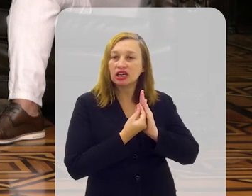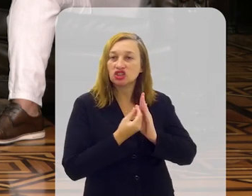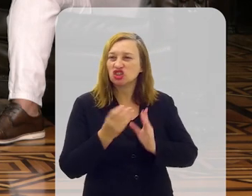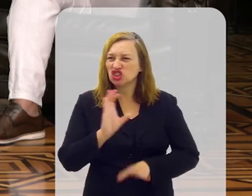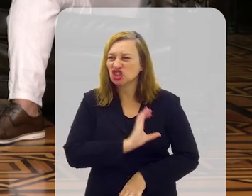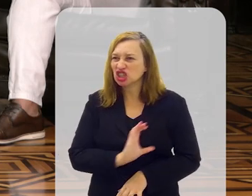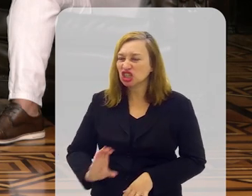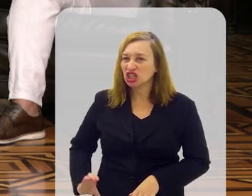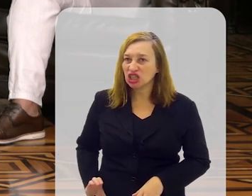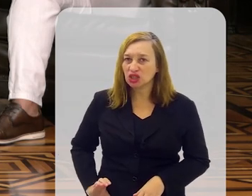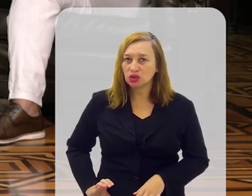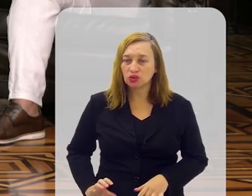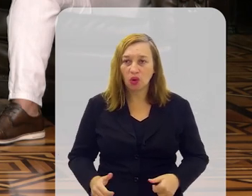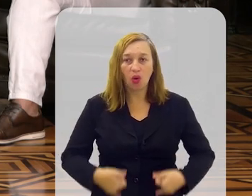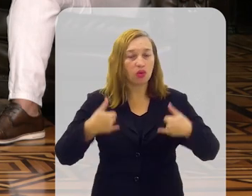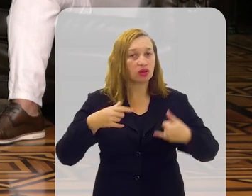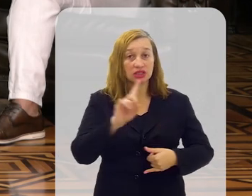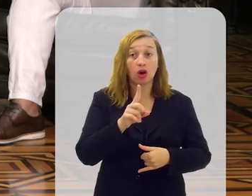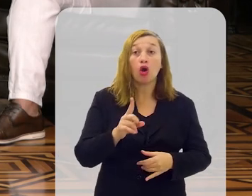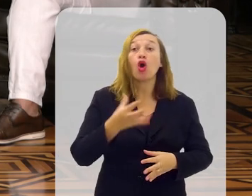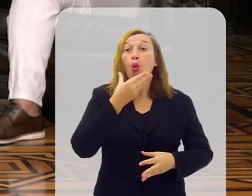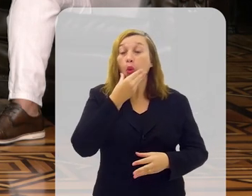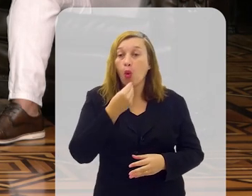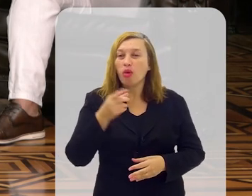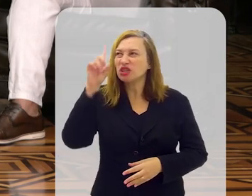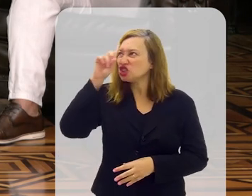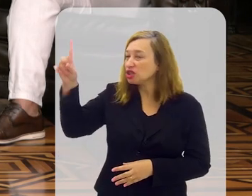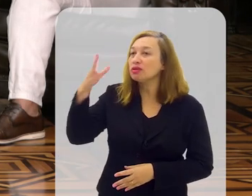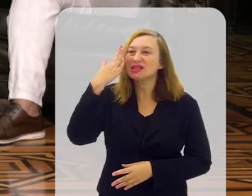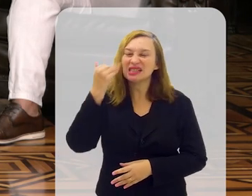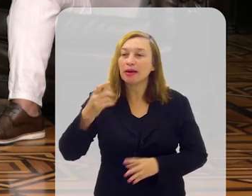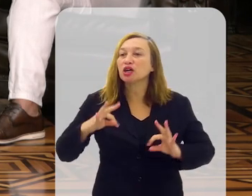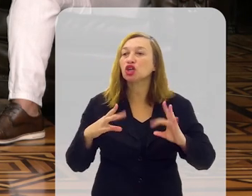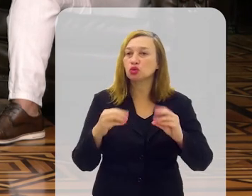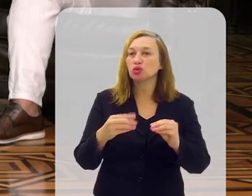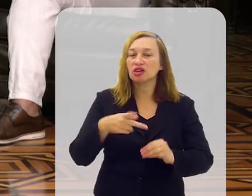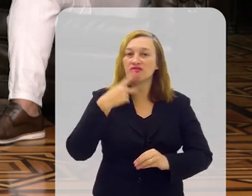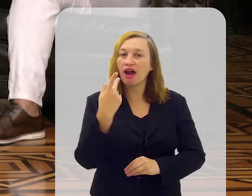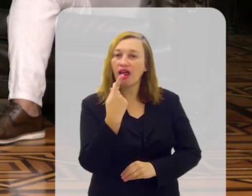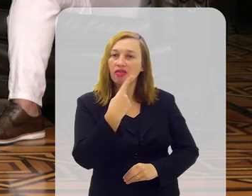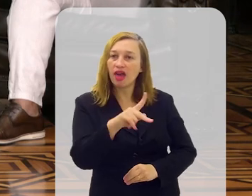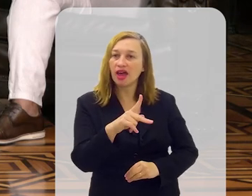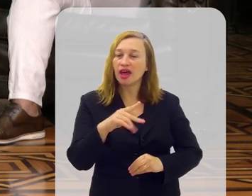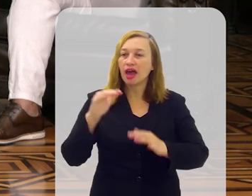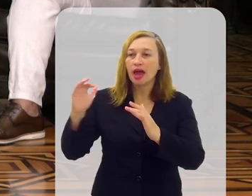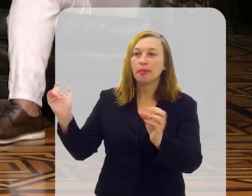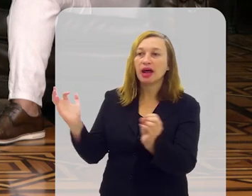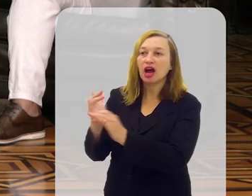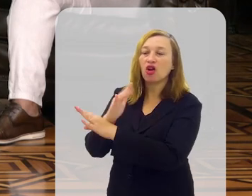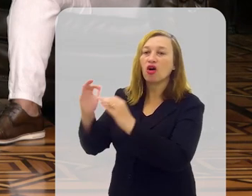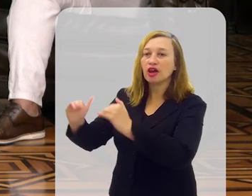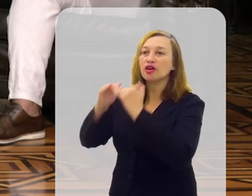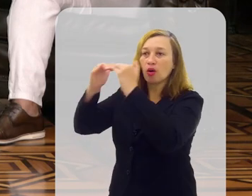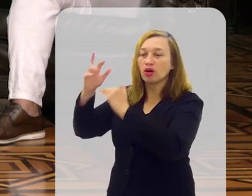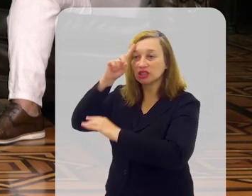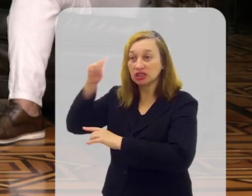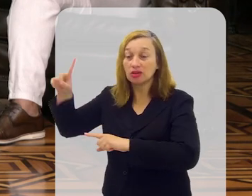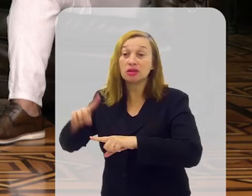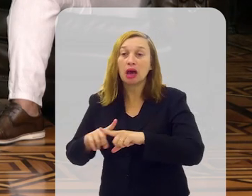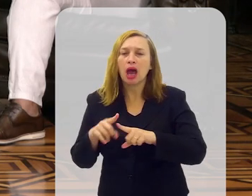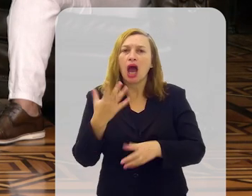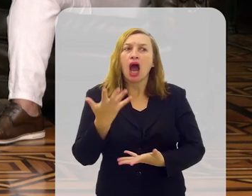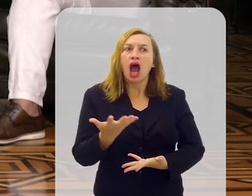Isso não é um elogio, porque o homem de Deus entende que tudo que se fala dele é para honra e glória. Eu fiquei muito